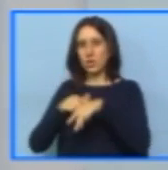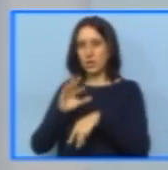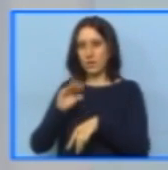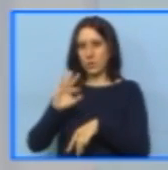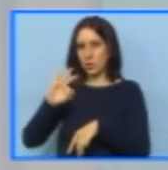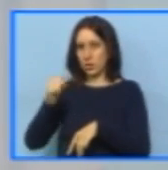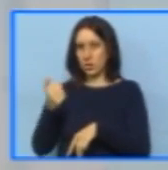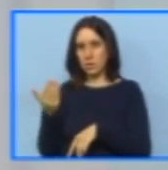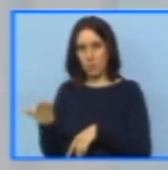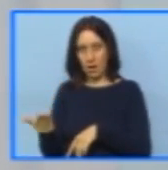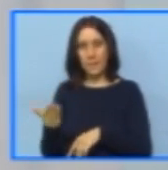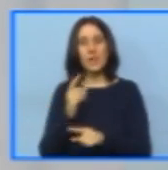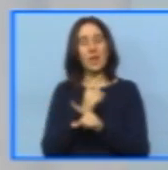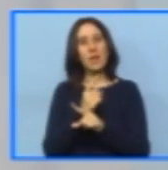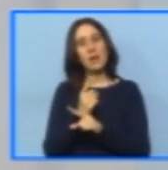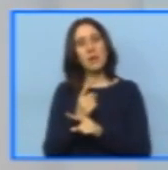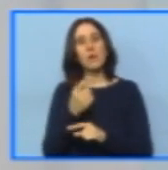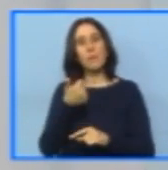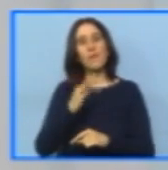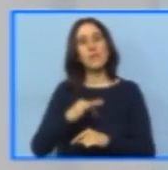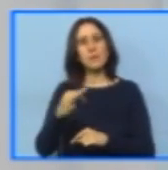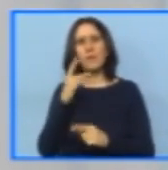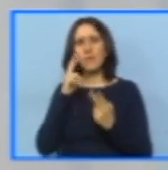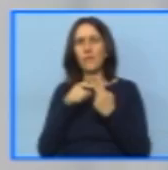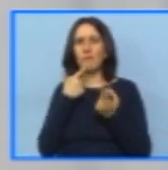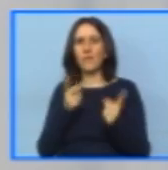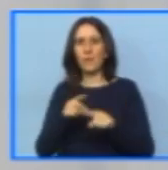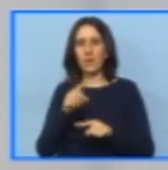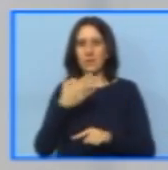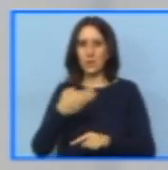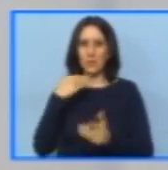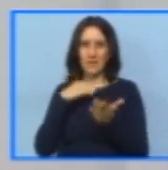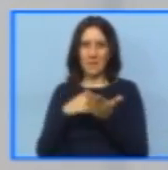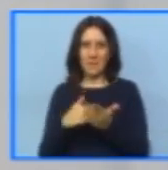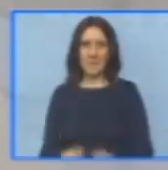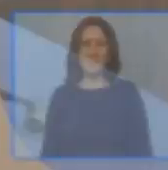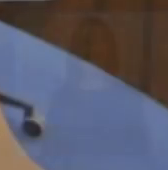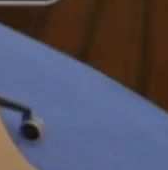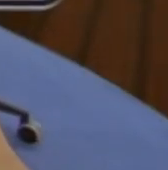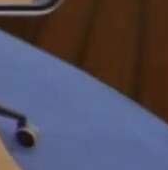22h45. Tenha então um bom fim de semana. Nós voltaremos a ver-nos na próxima segunda-feira.